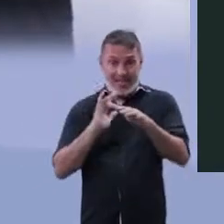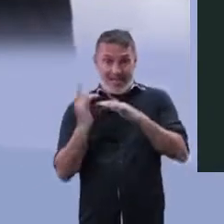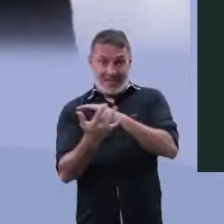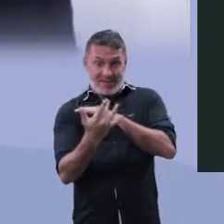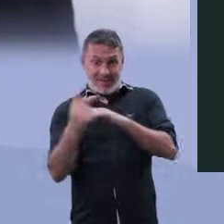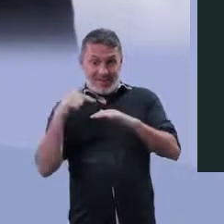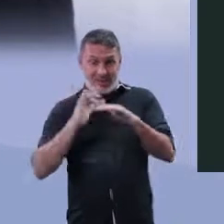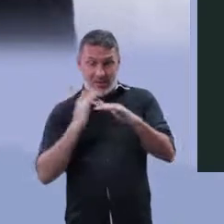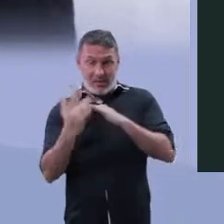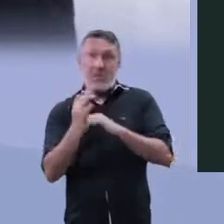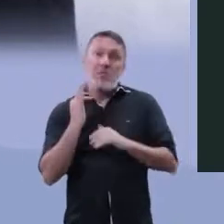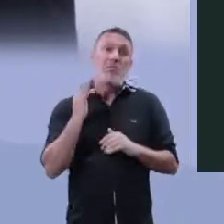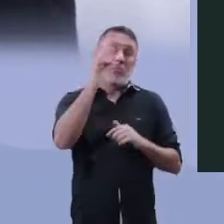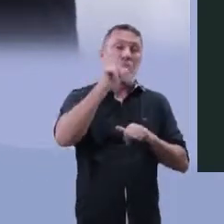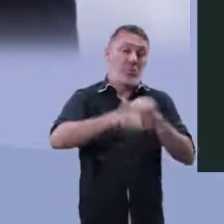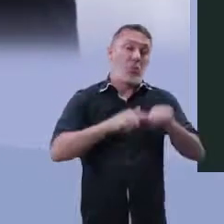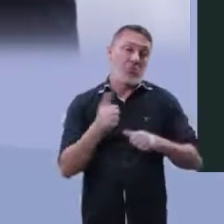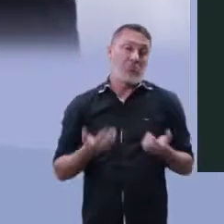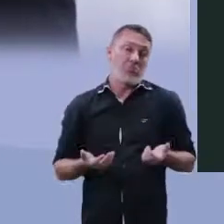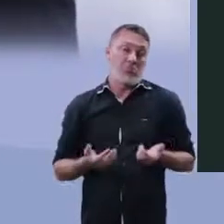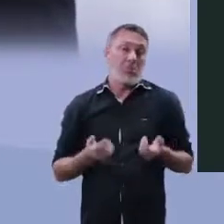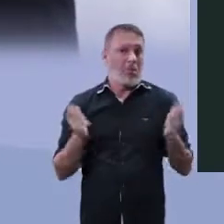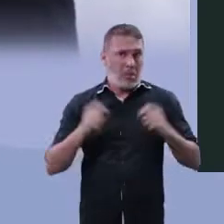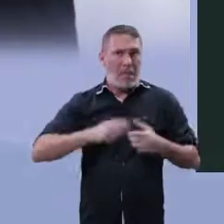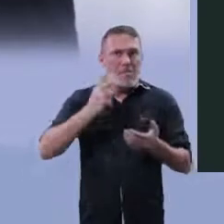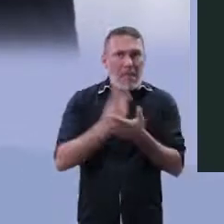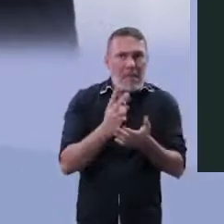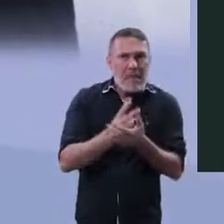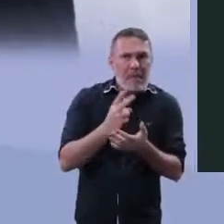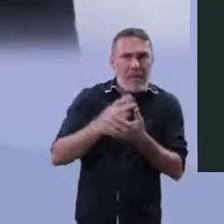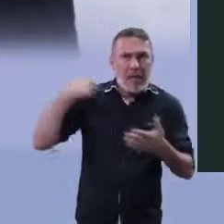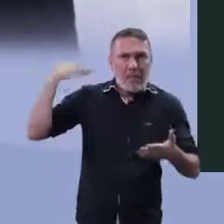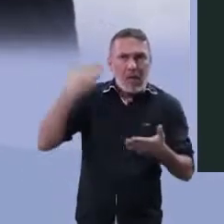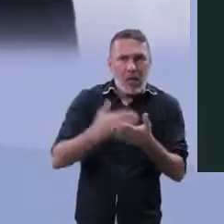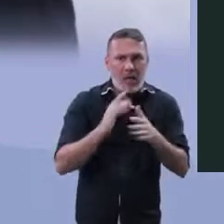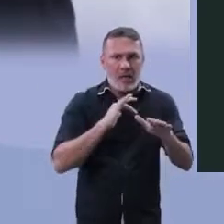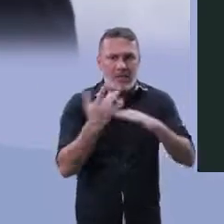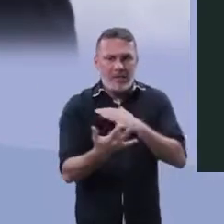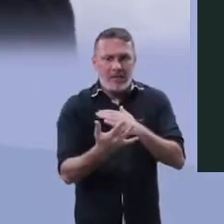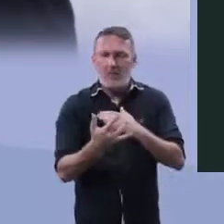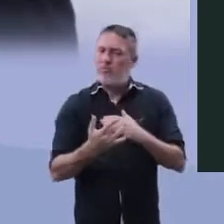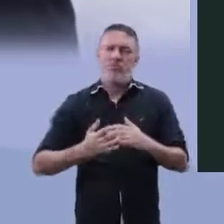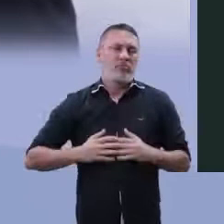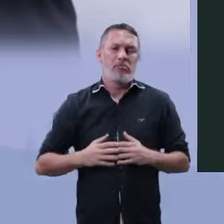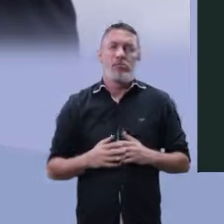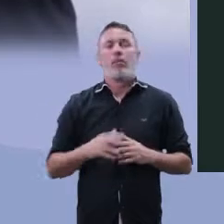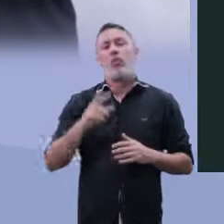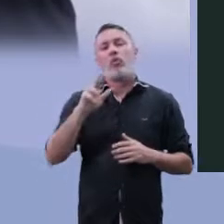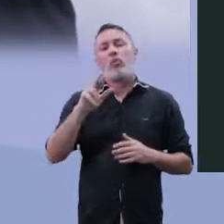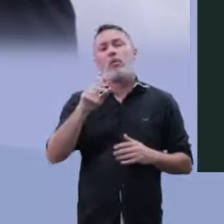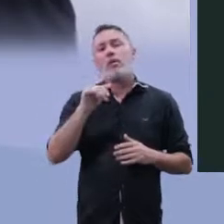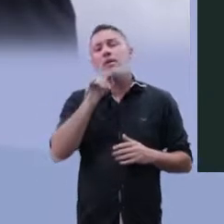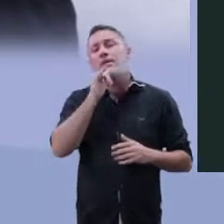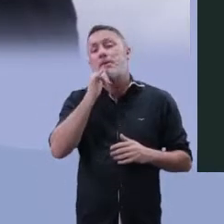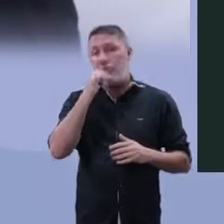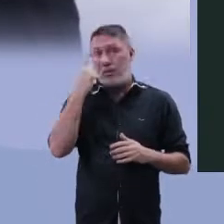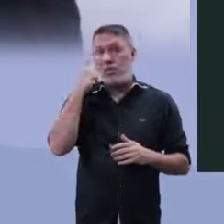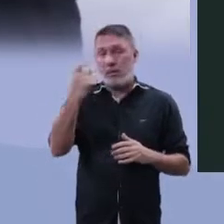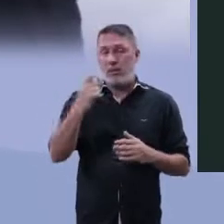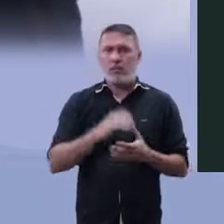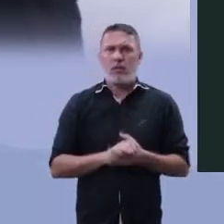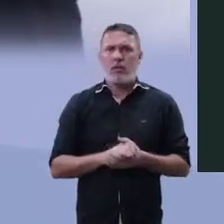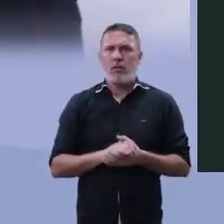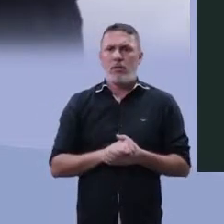sociais, no futuro, elas mudem. Né? Nós verificamos, por exemplo, trazer um caso